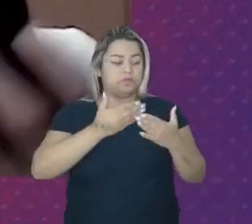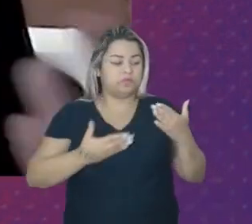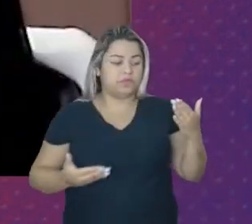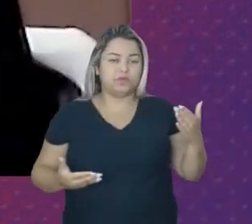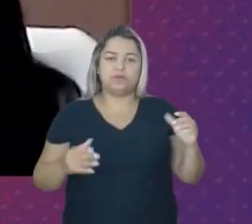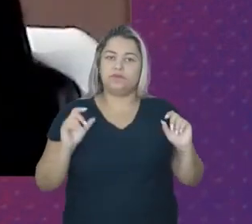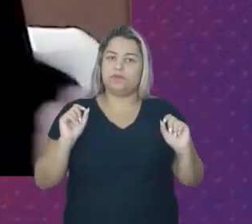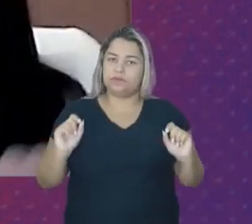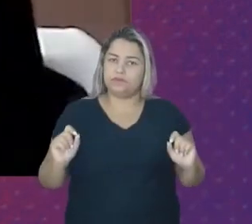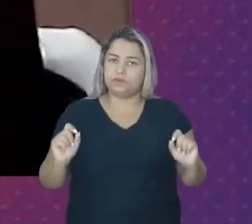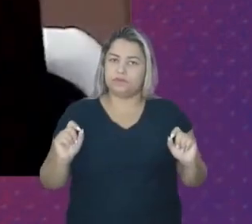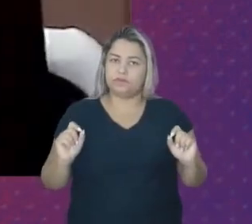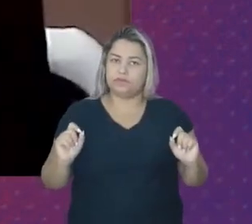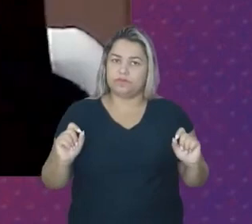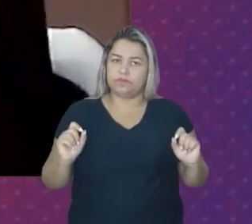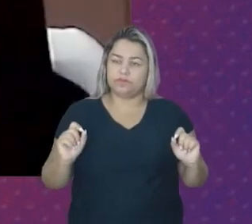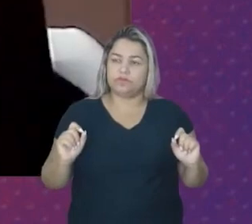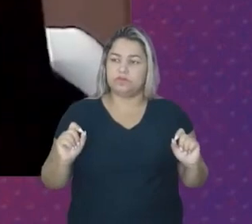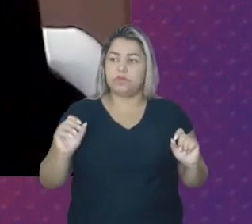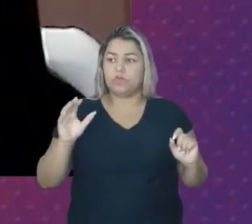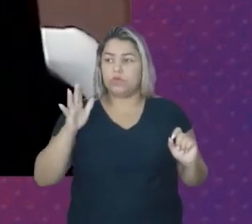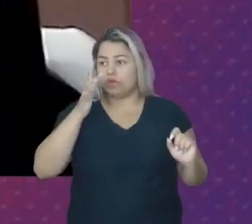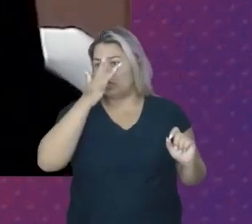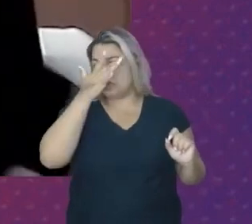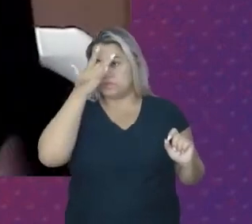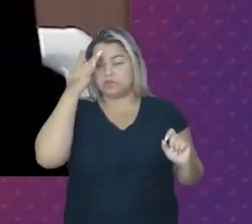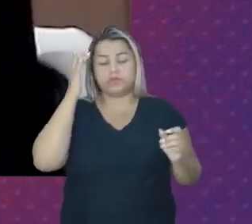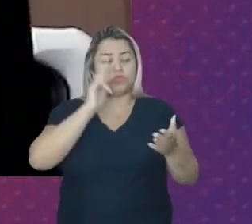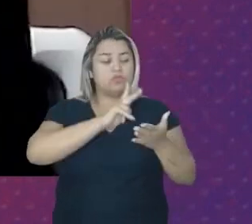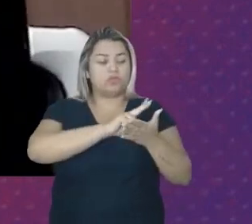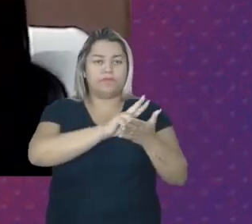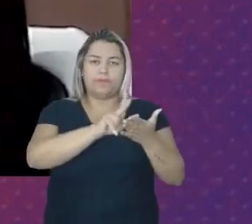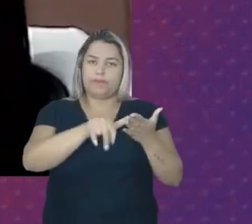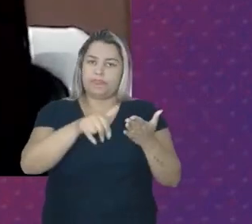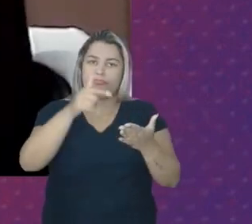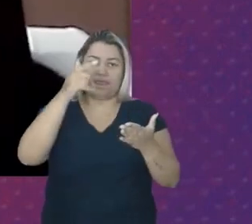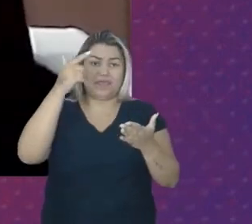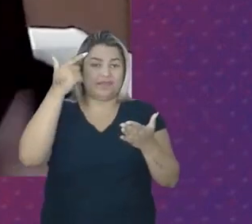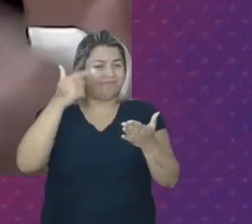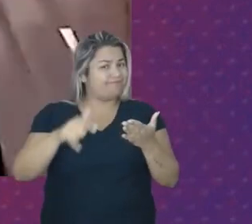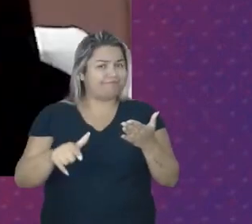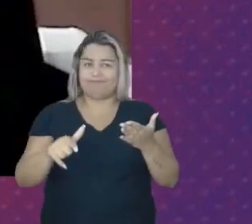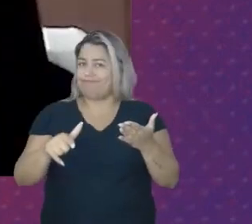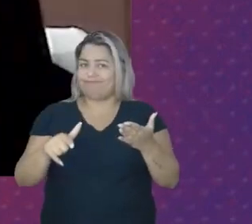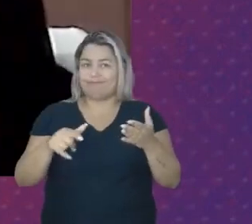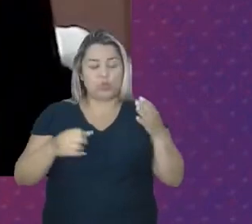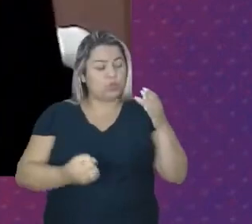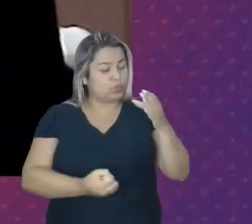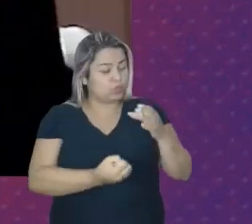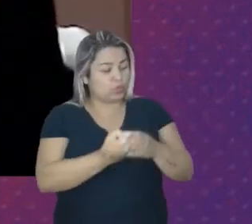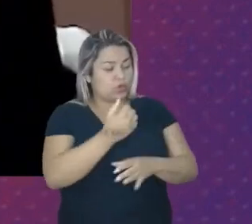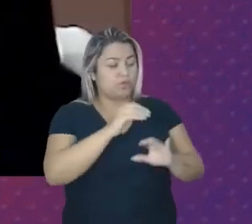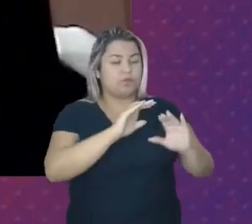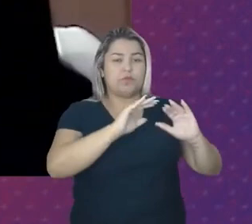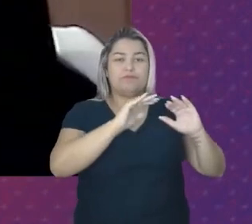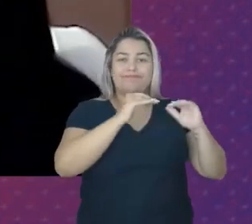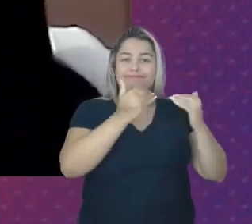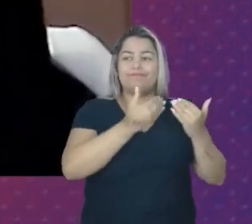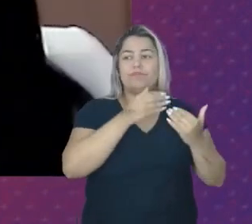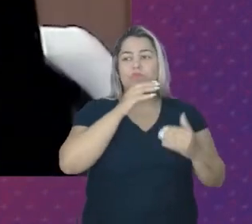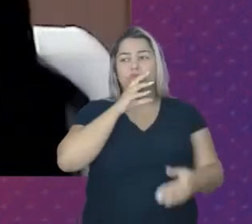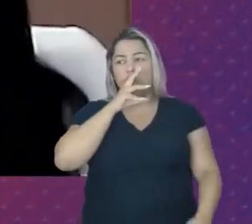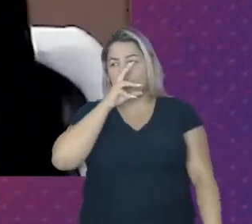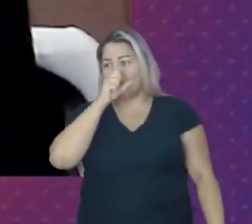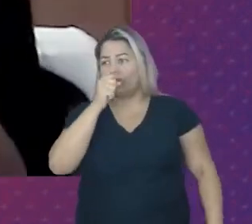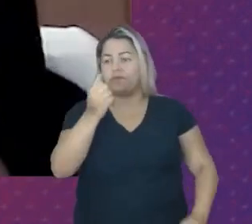liga com esses públicos diversos e não conseguir criar uma comunidade forte, que é